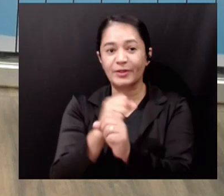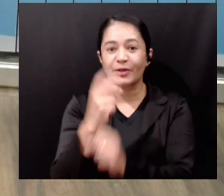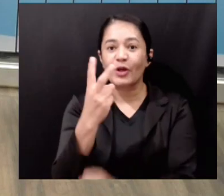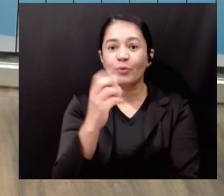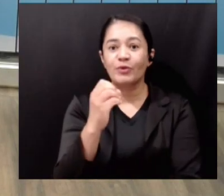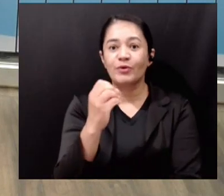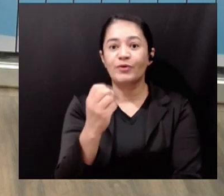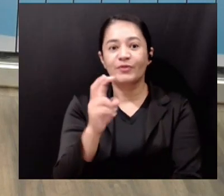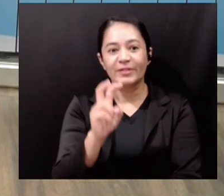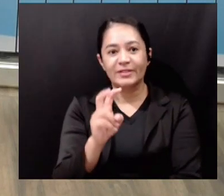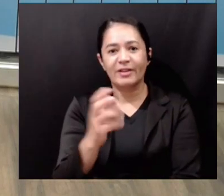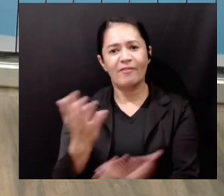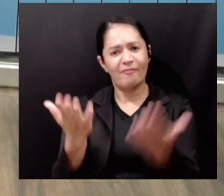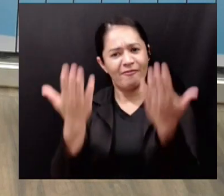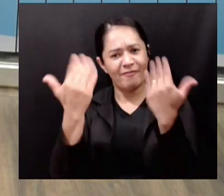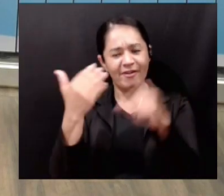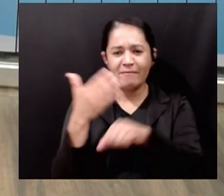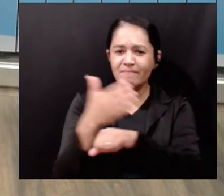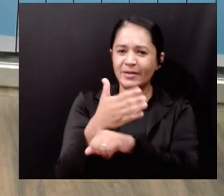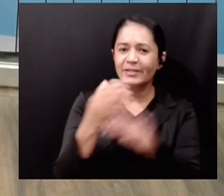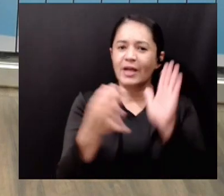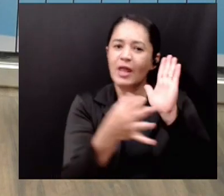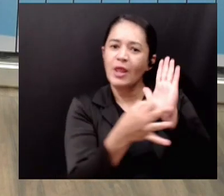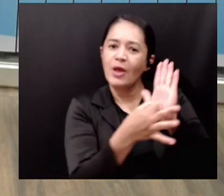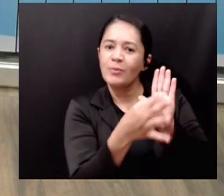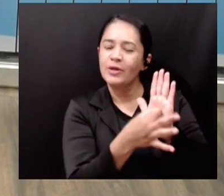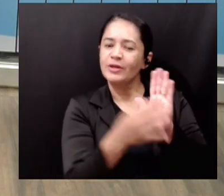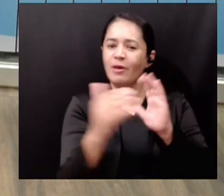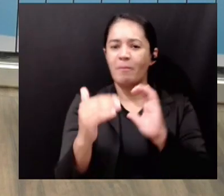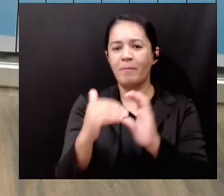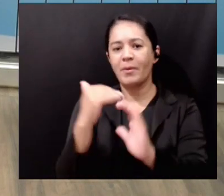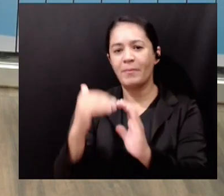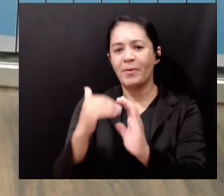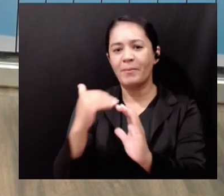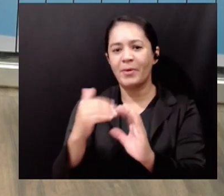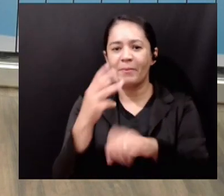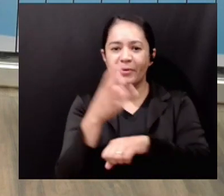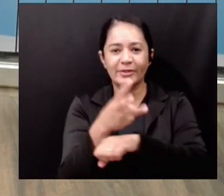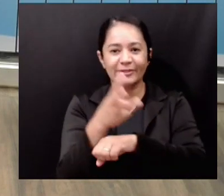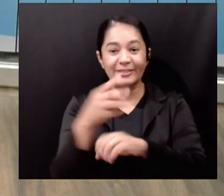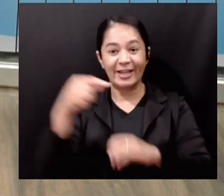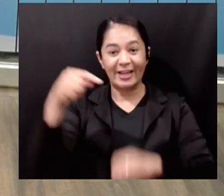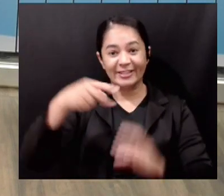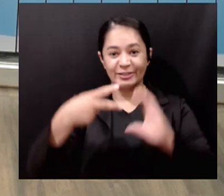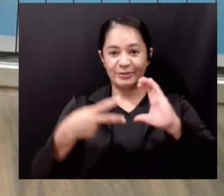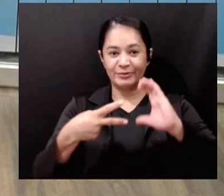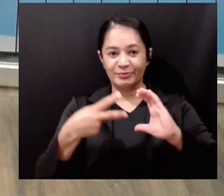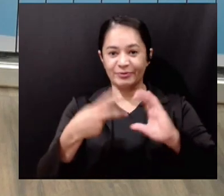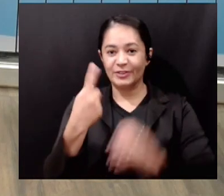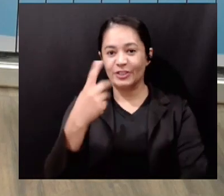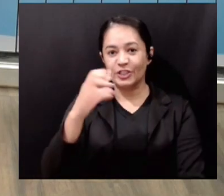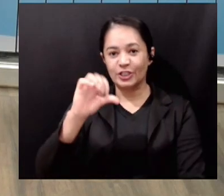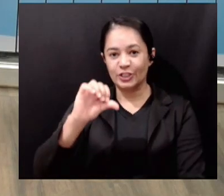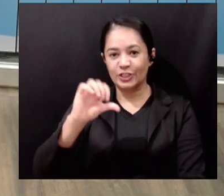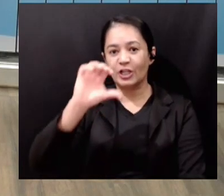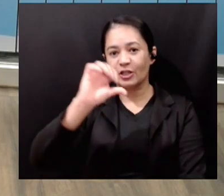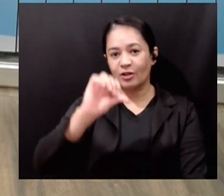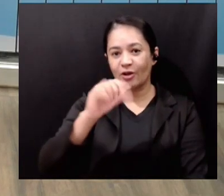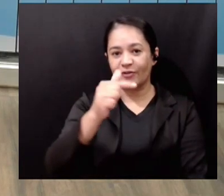mande a sua sugestão, a sua opinião aqui no WhatsApp da TV Câmara Campinas, que é o 19